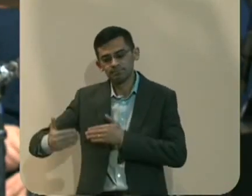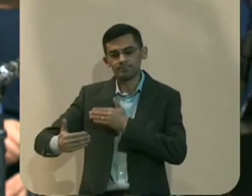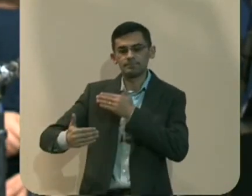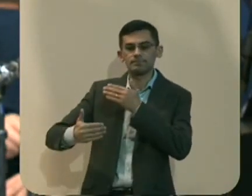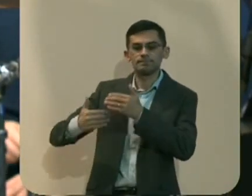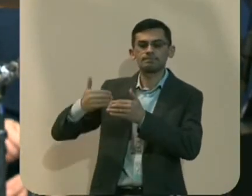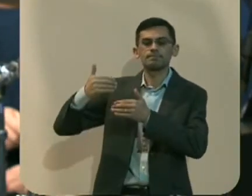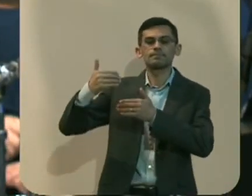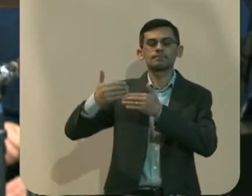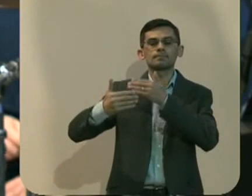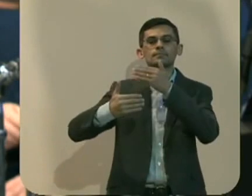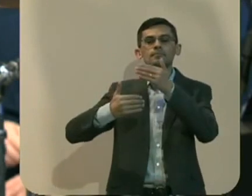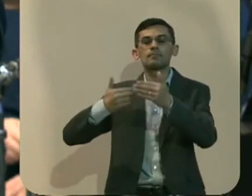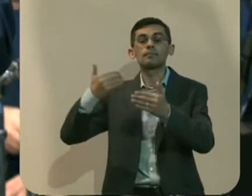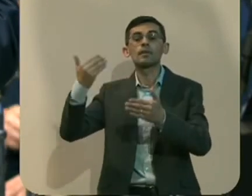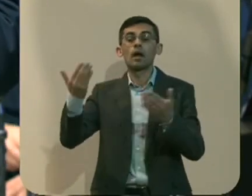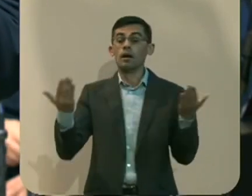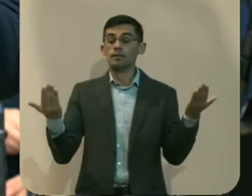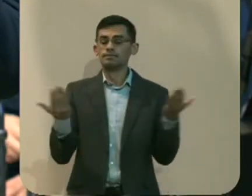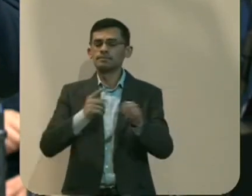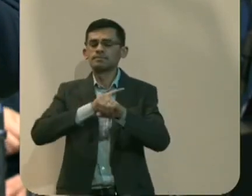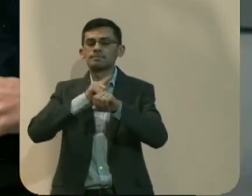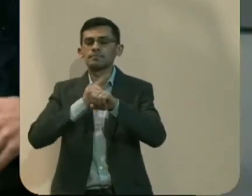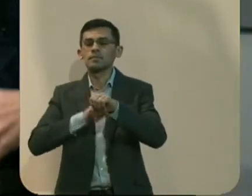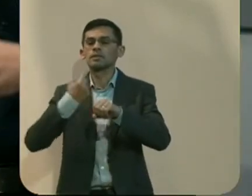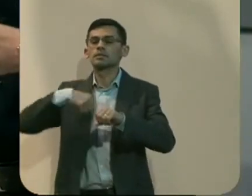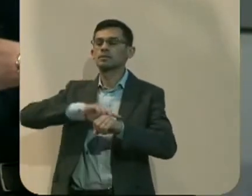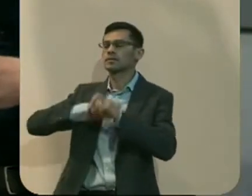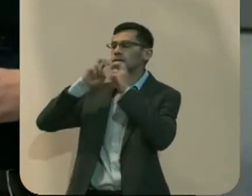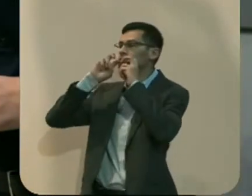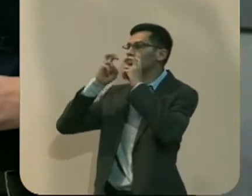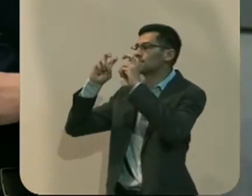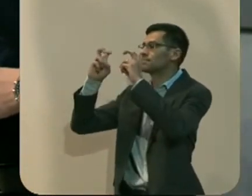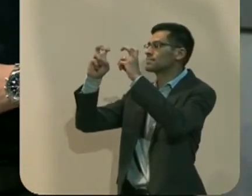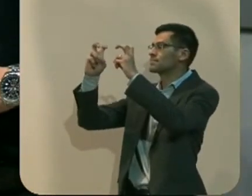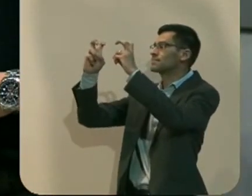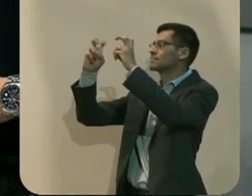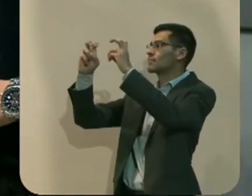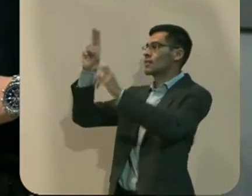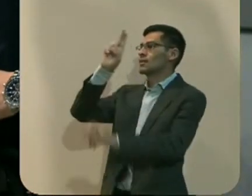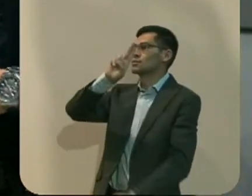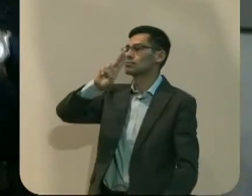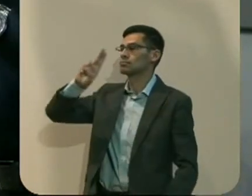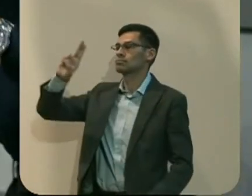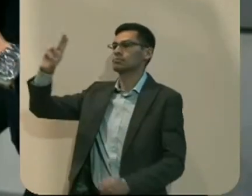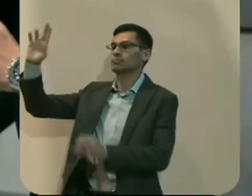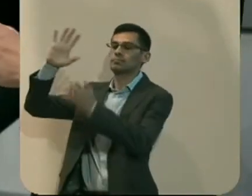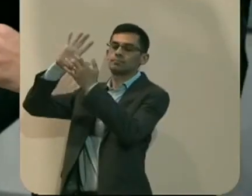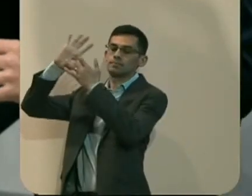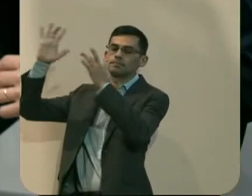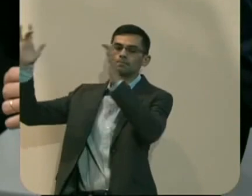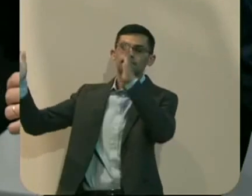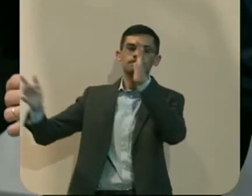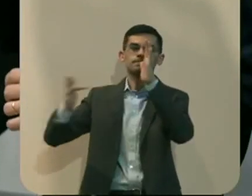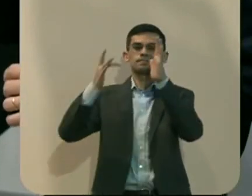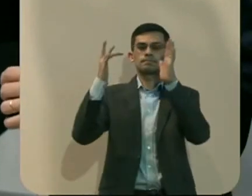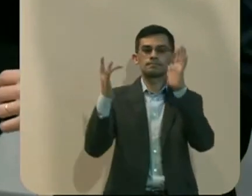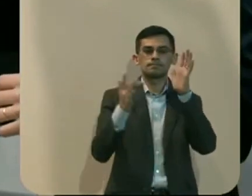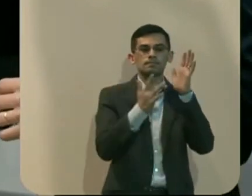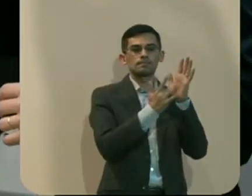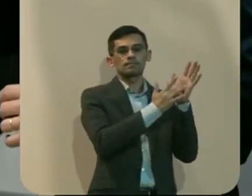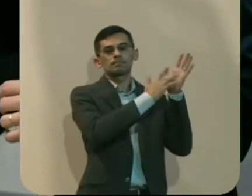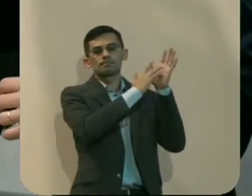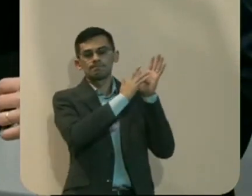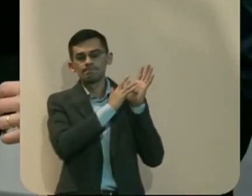para poder continuar. E clamamos o nome